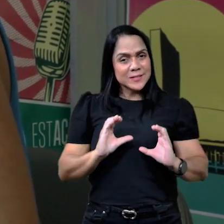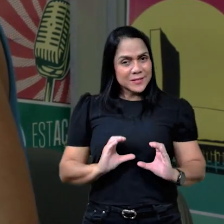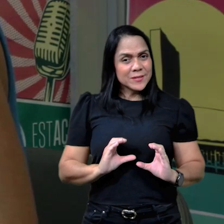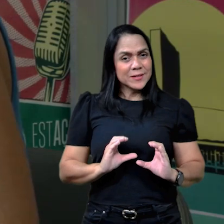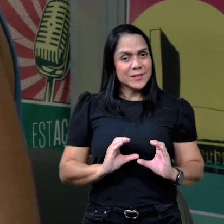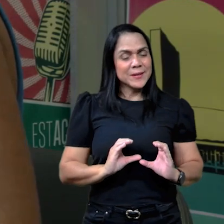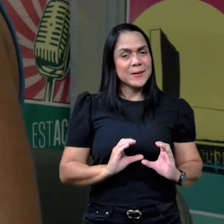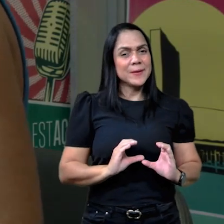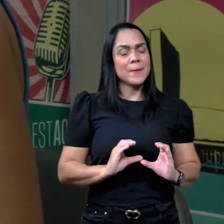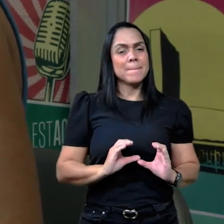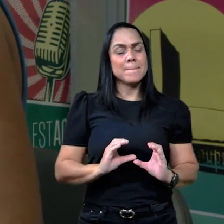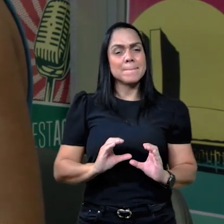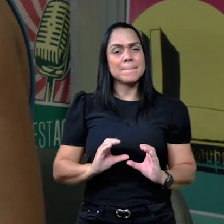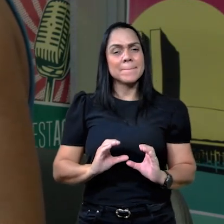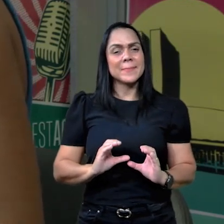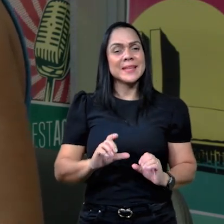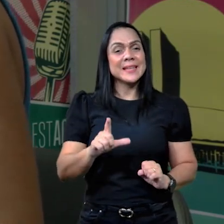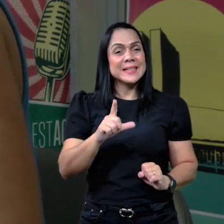direitos fundamentais,